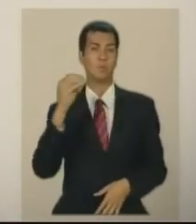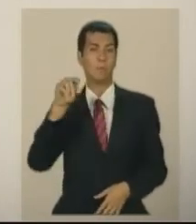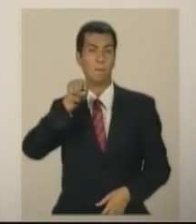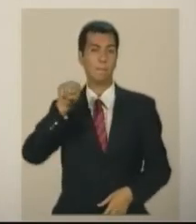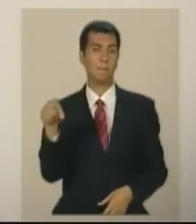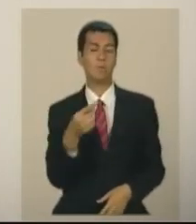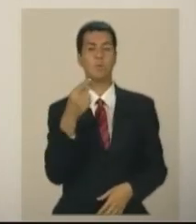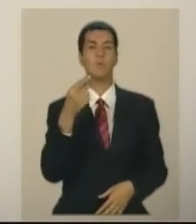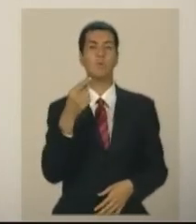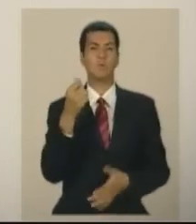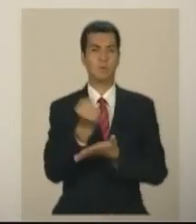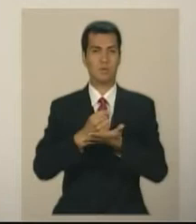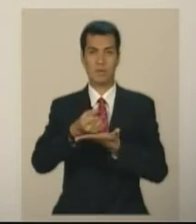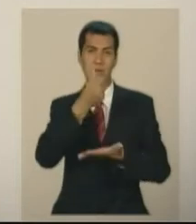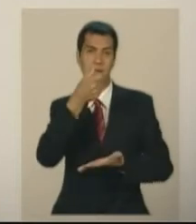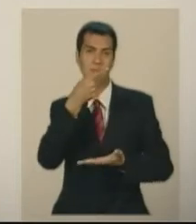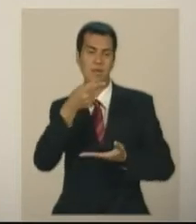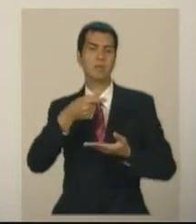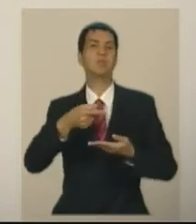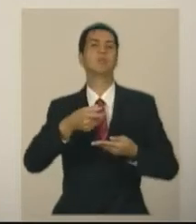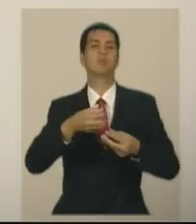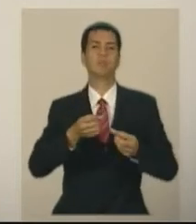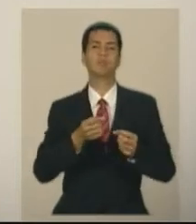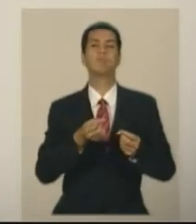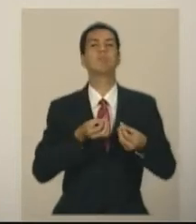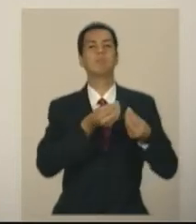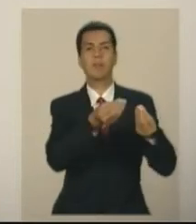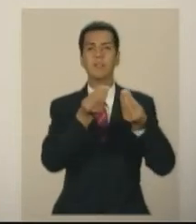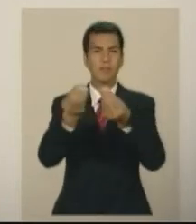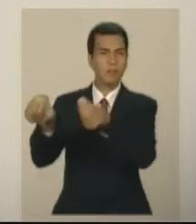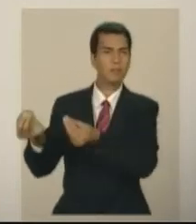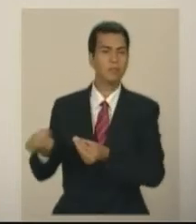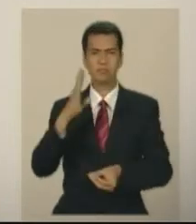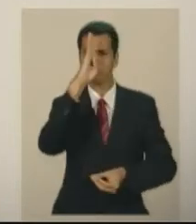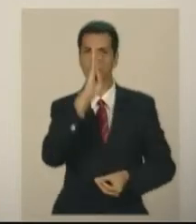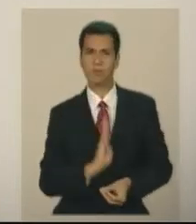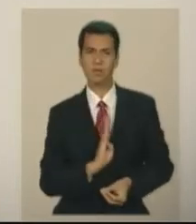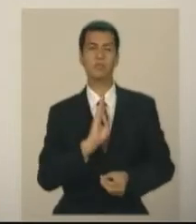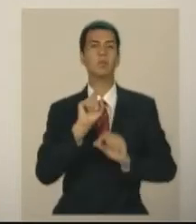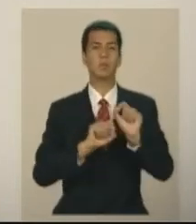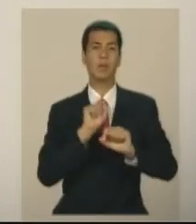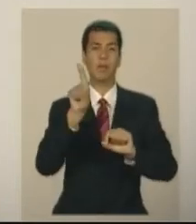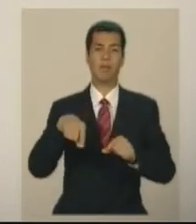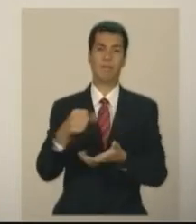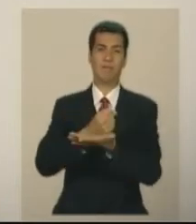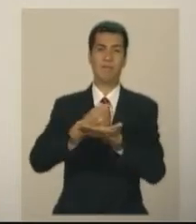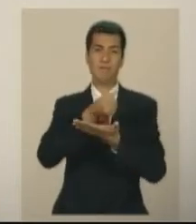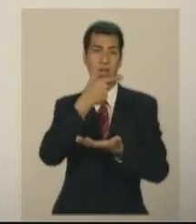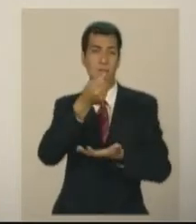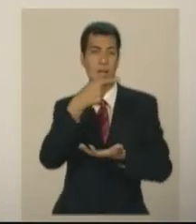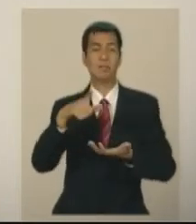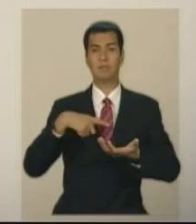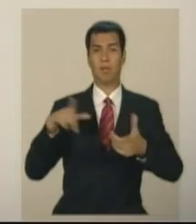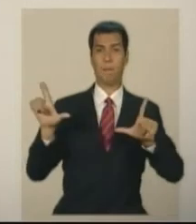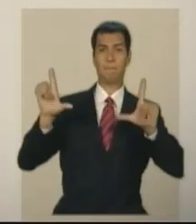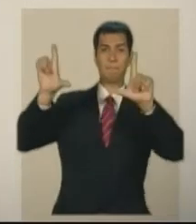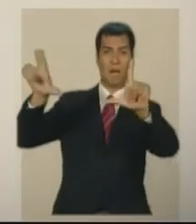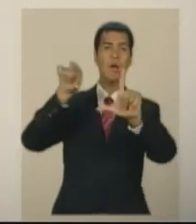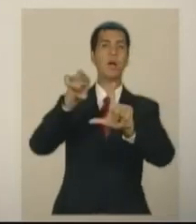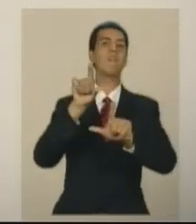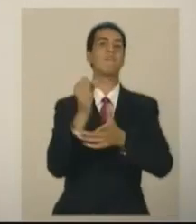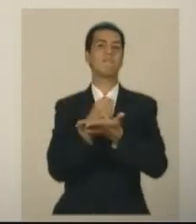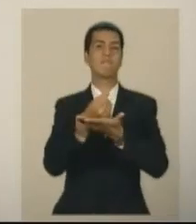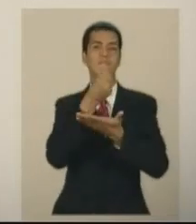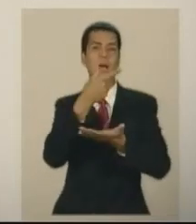que tem aquela placa aqui tem Farmácia Popular Isso significa que estamos garantindo o direito